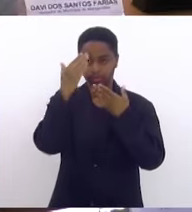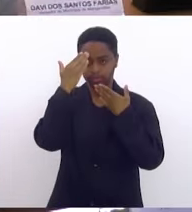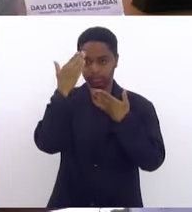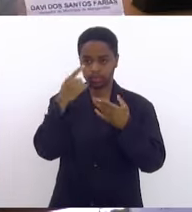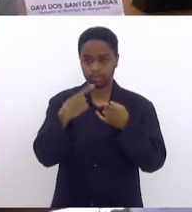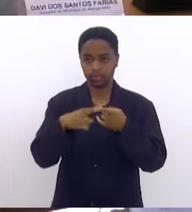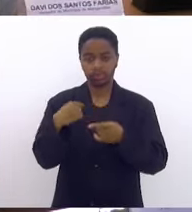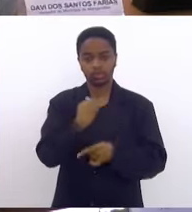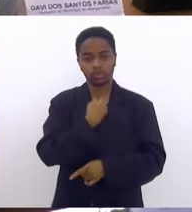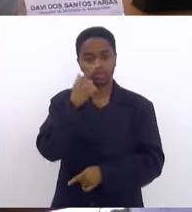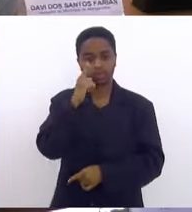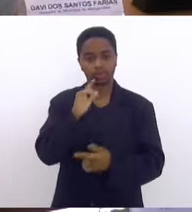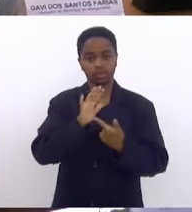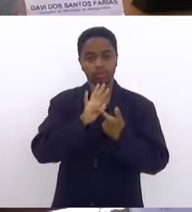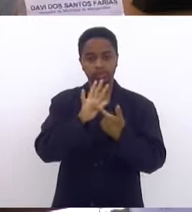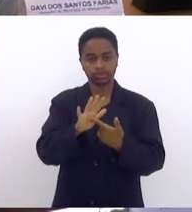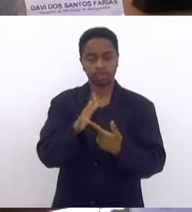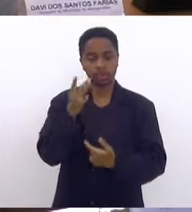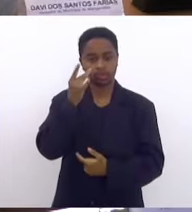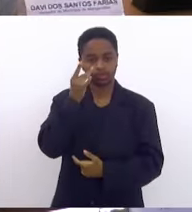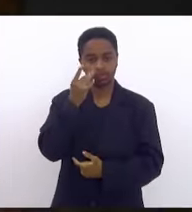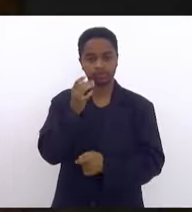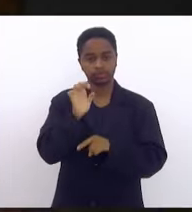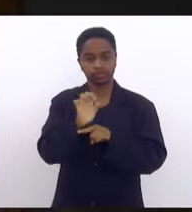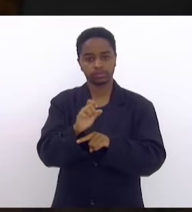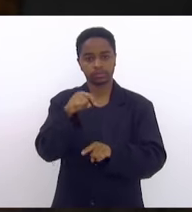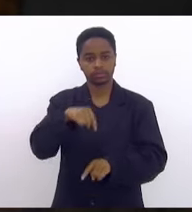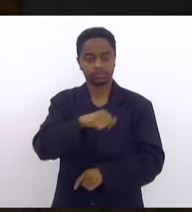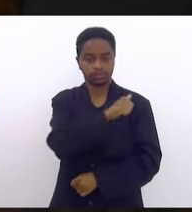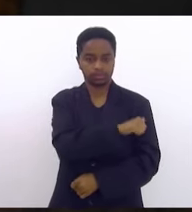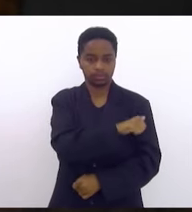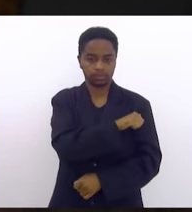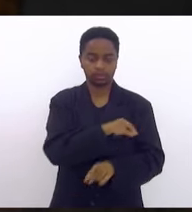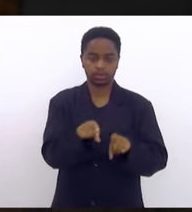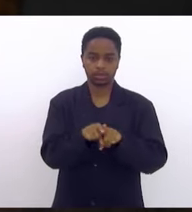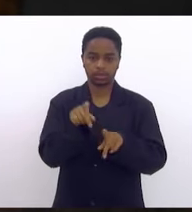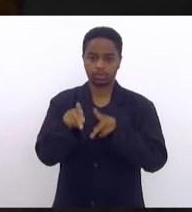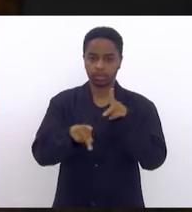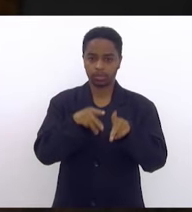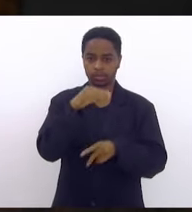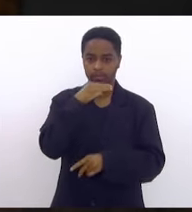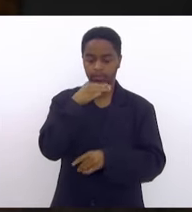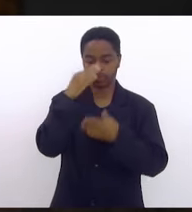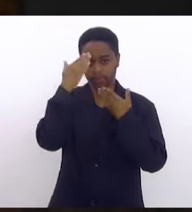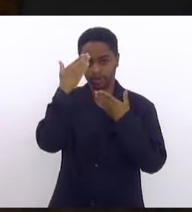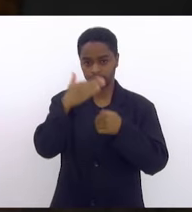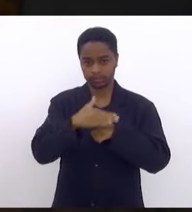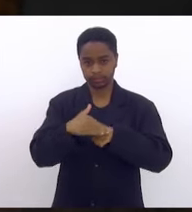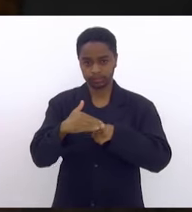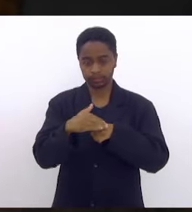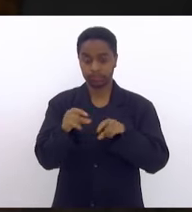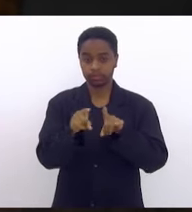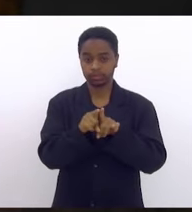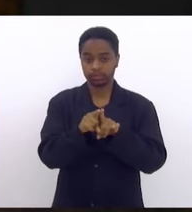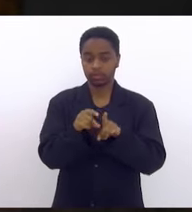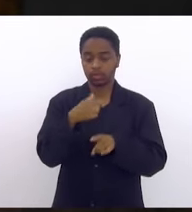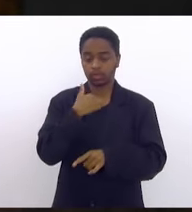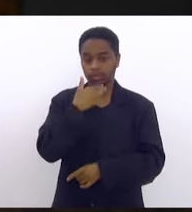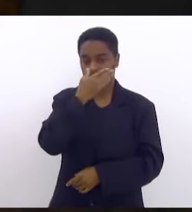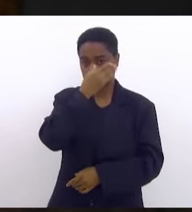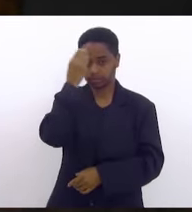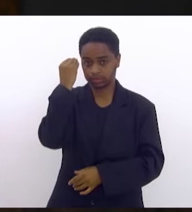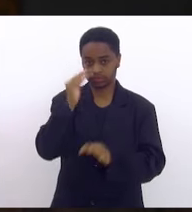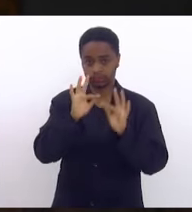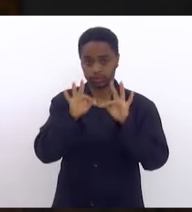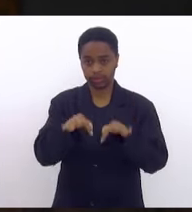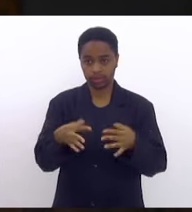transmitir ao vivo aqui para todo o estado do Rio de Janeiro e para a população de Mangaratiba. Muito obrigado pelo carinho. Também não posso deixar de encerrar